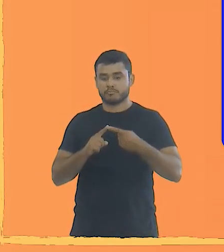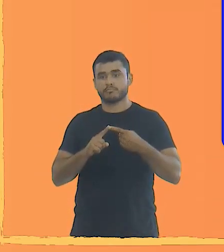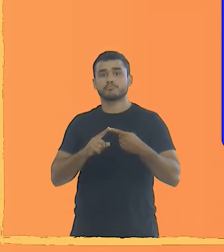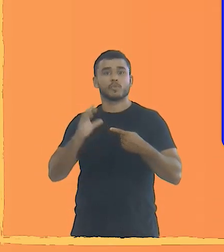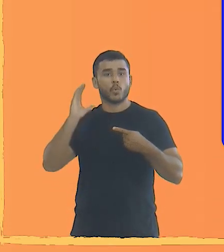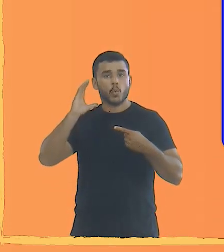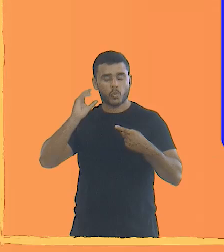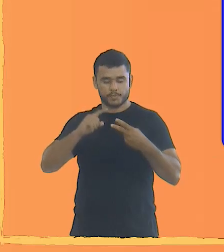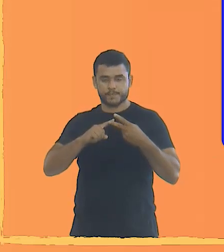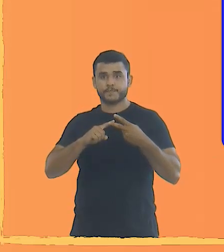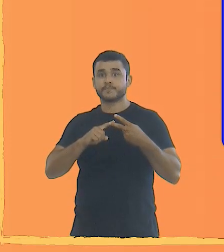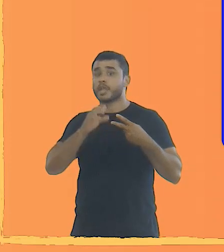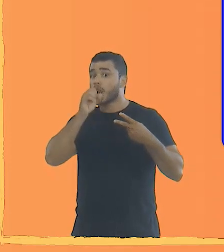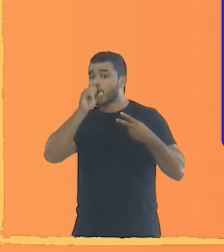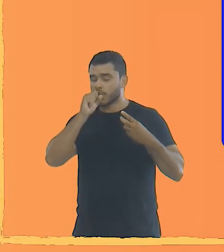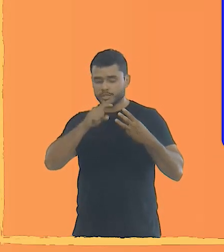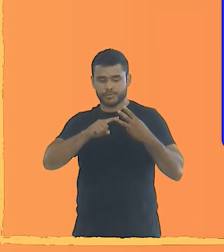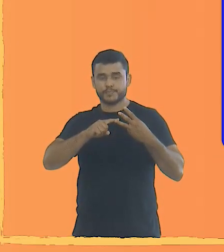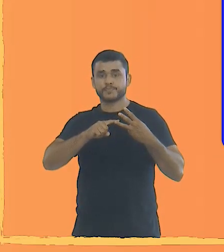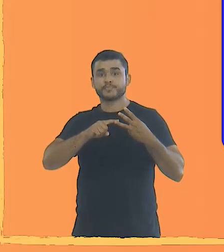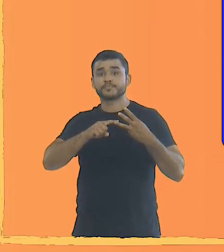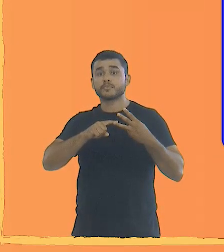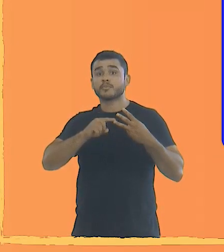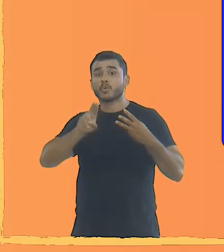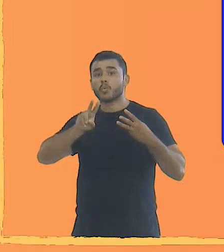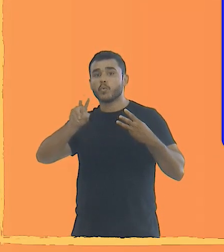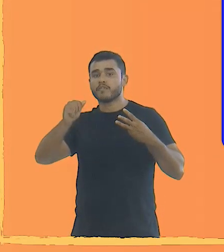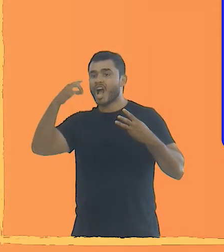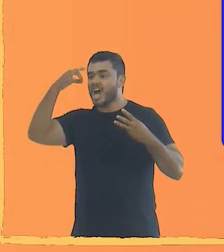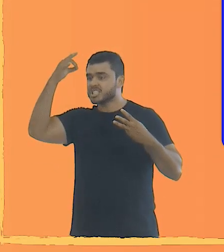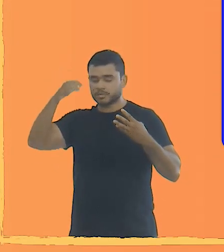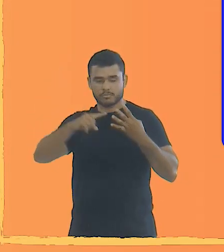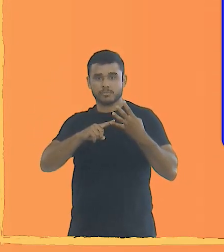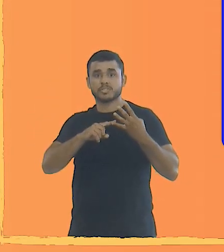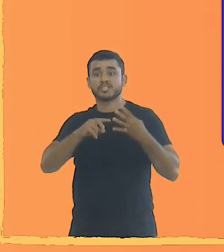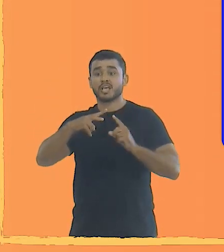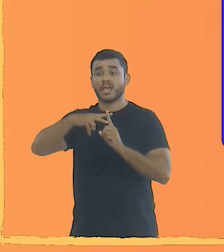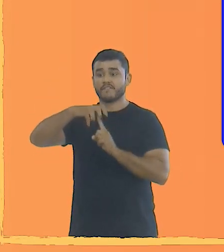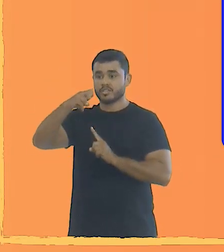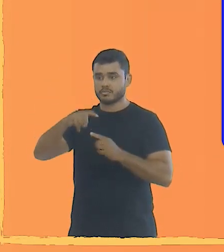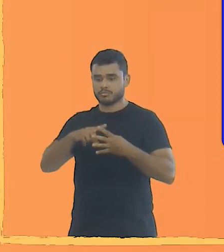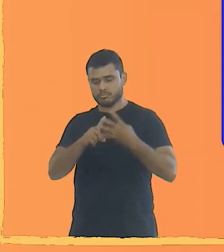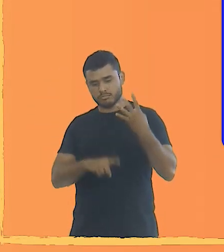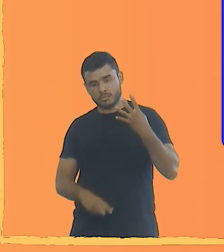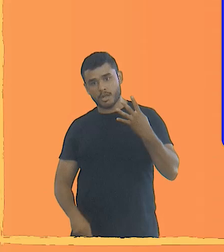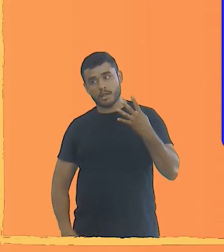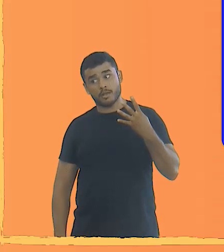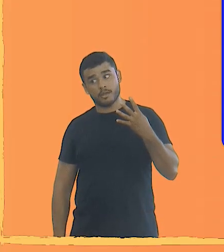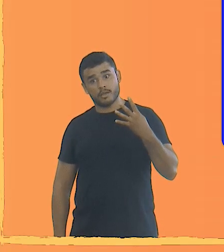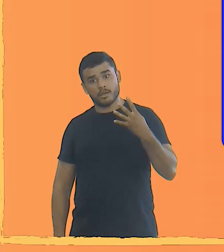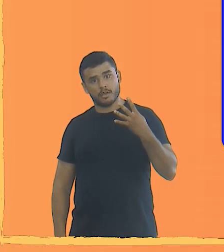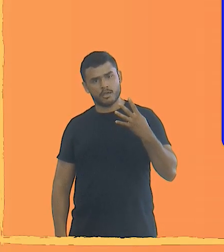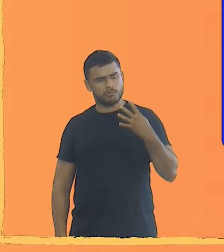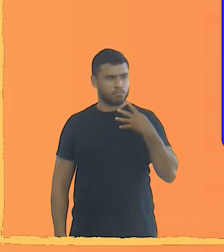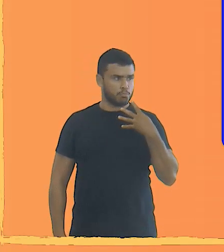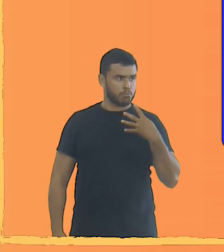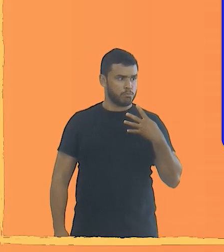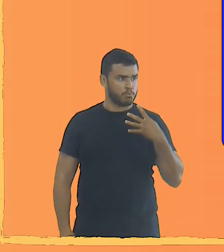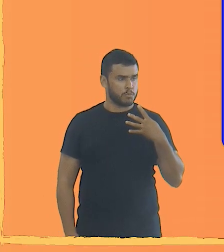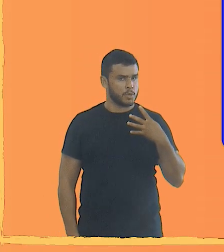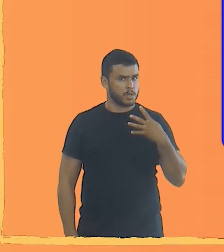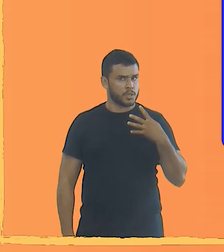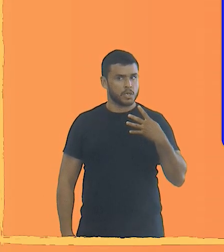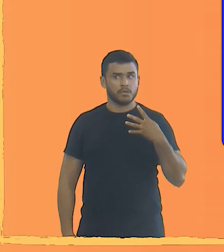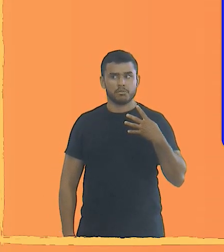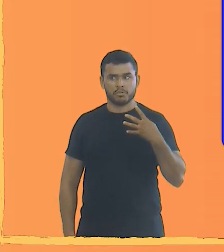de laranja, suco de uva e refrigerante. Quantas opções eu tenho? 4. Pessoal, será que nesse item